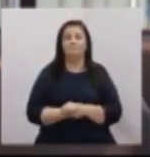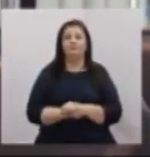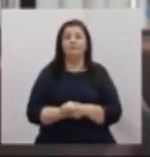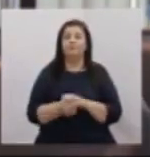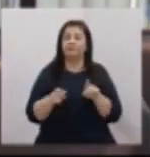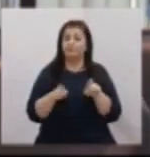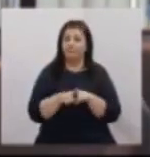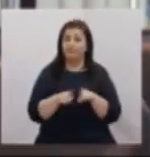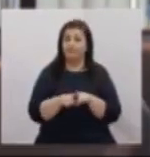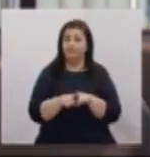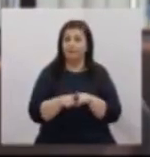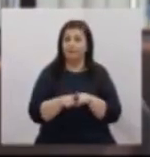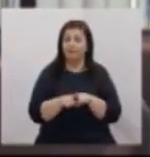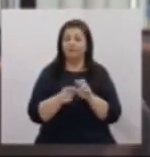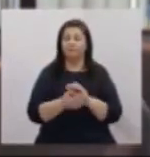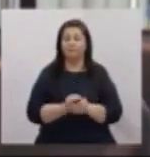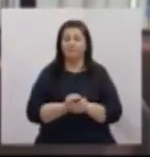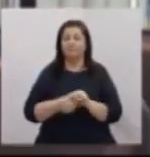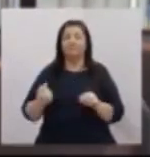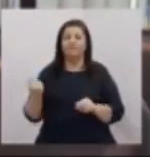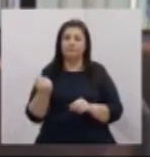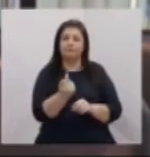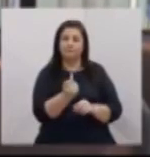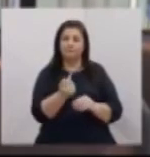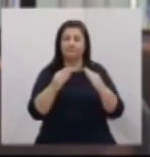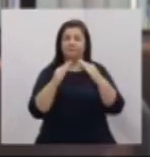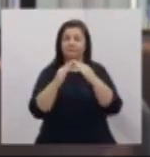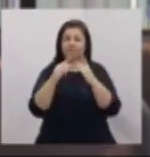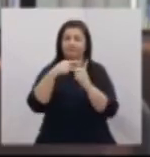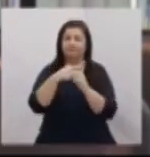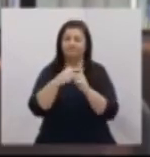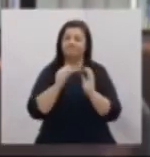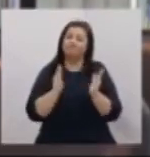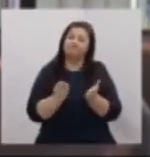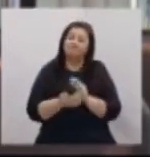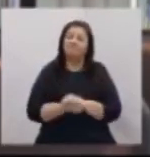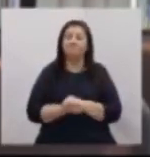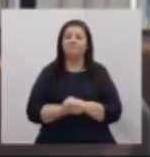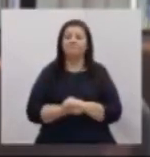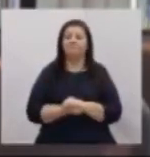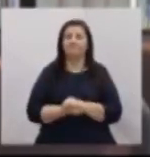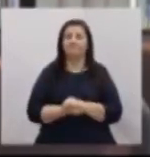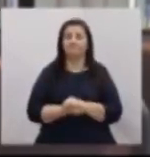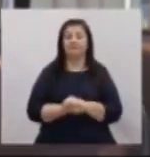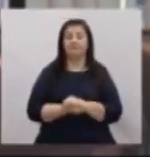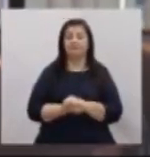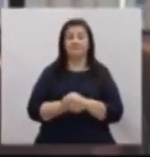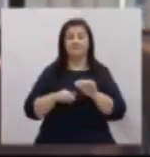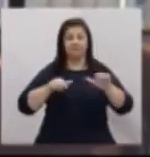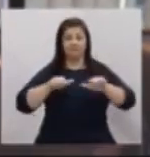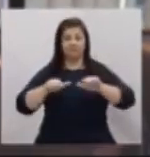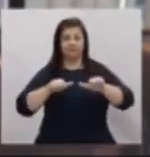também vim para cá, para essa paróquia São João Batista, na qual hoje eu estou sendo indicada. E exerço o ministério